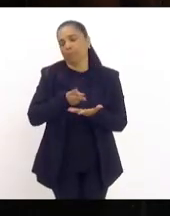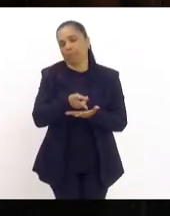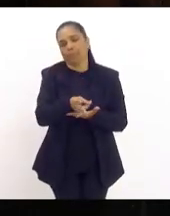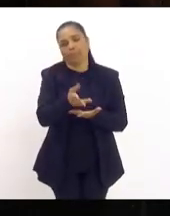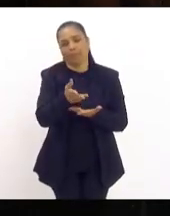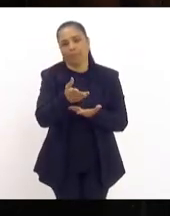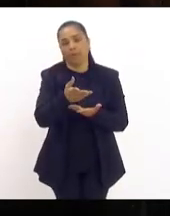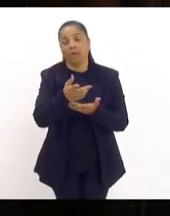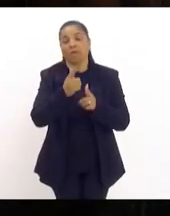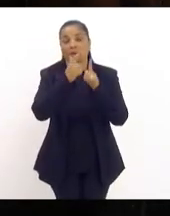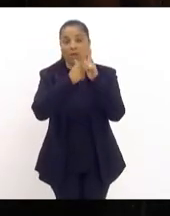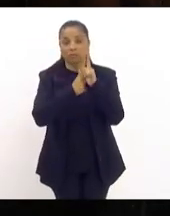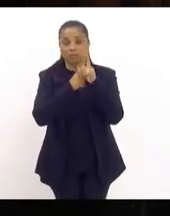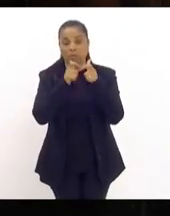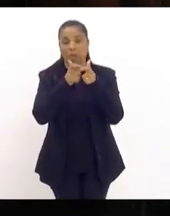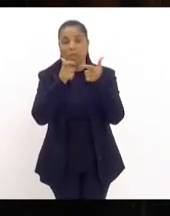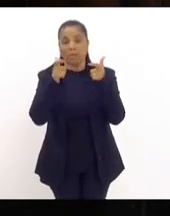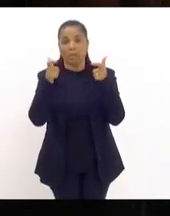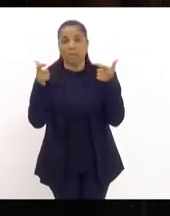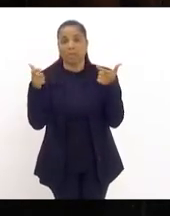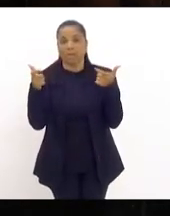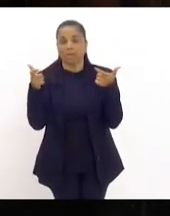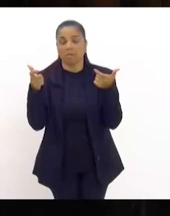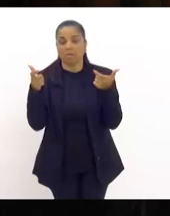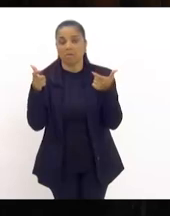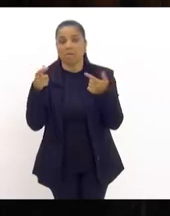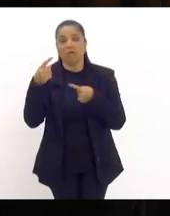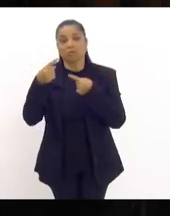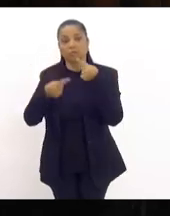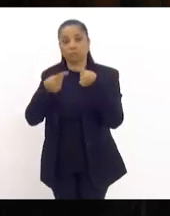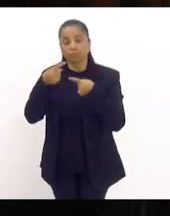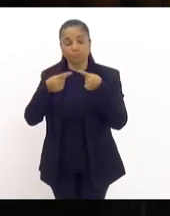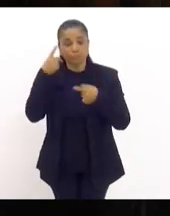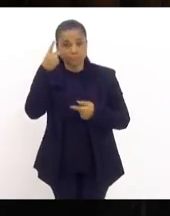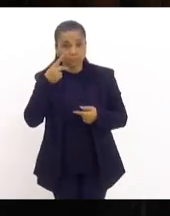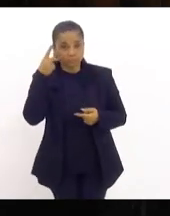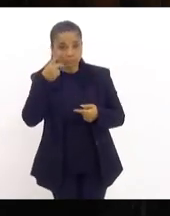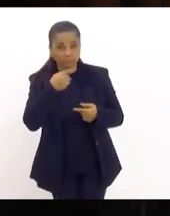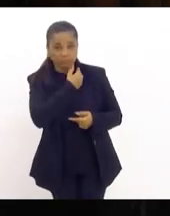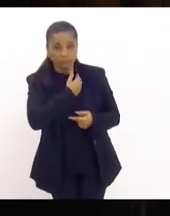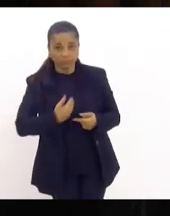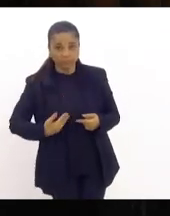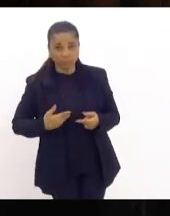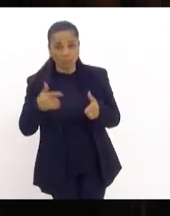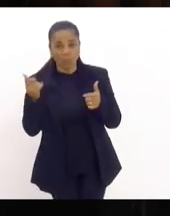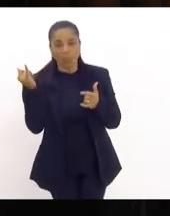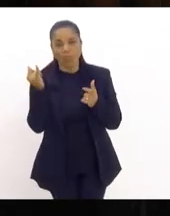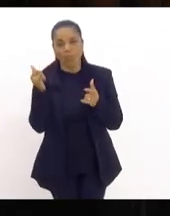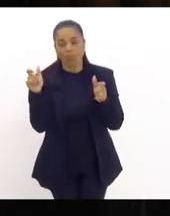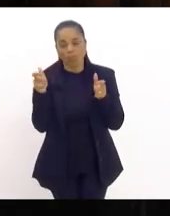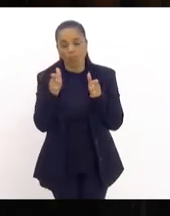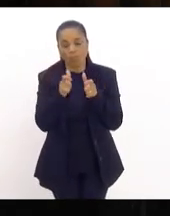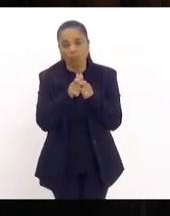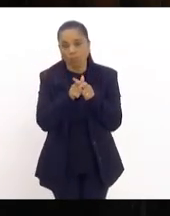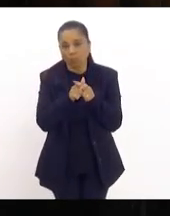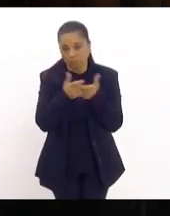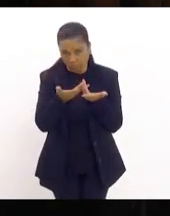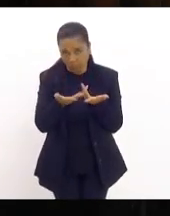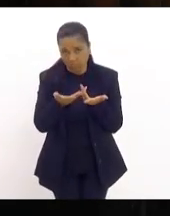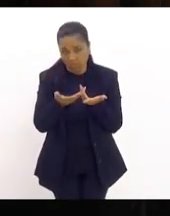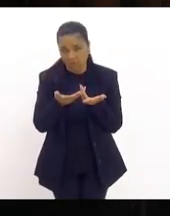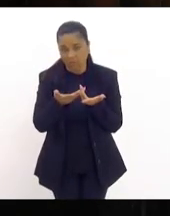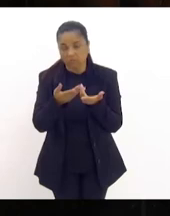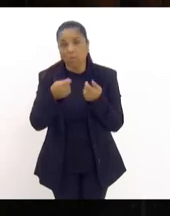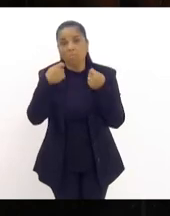a dívida ativa vai engordando. E as políticas públicas emagrecendo. Então, a gente precisa